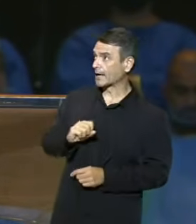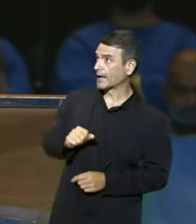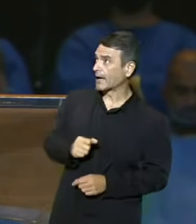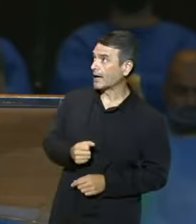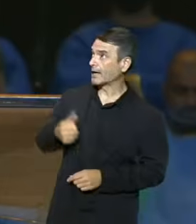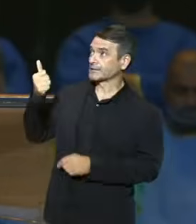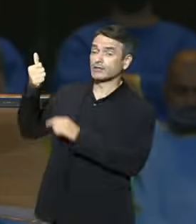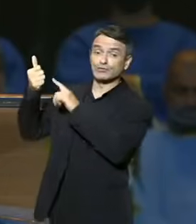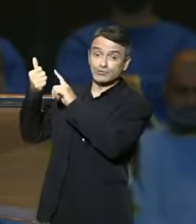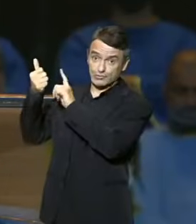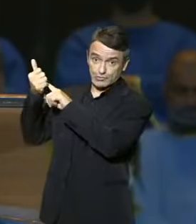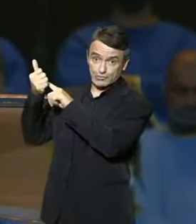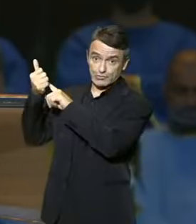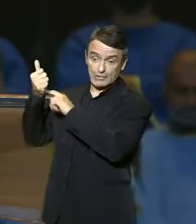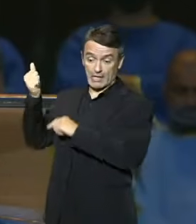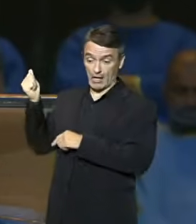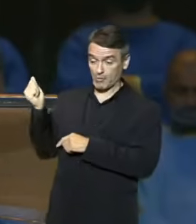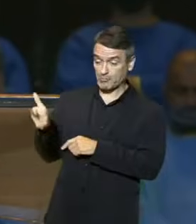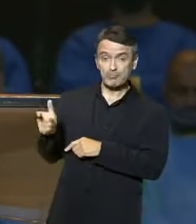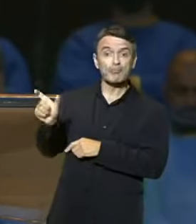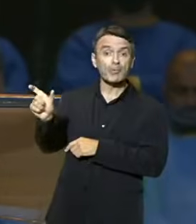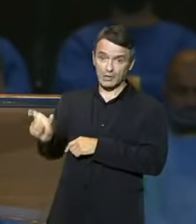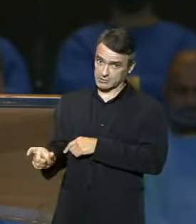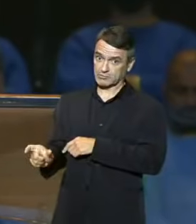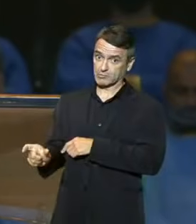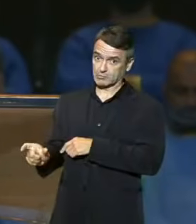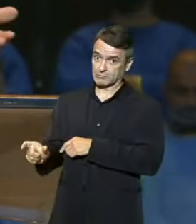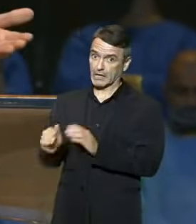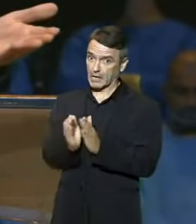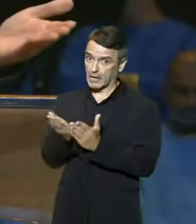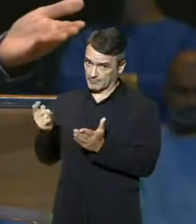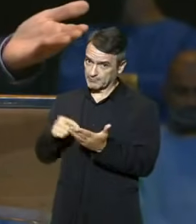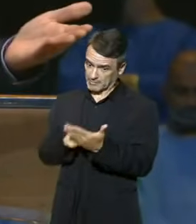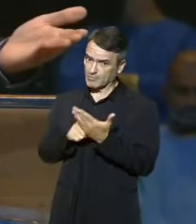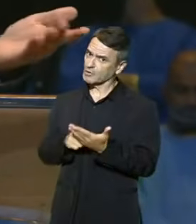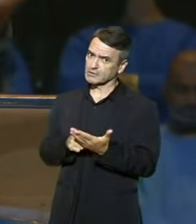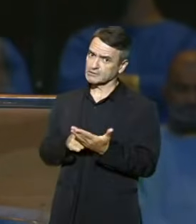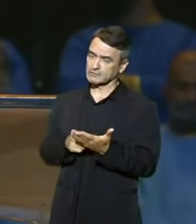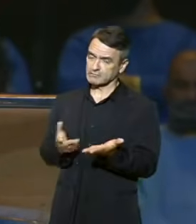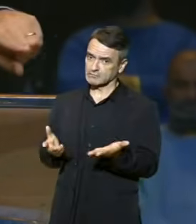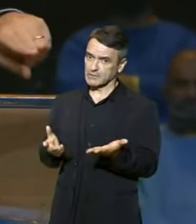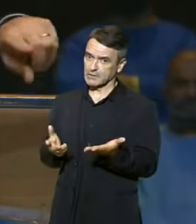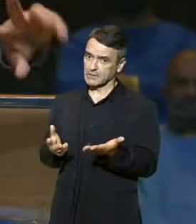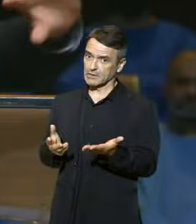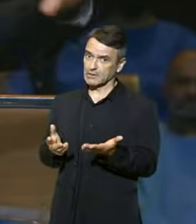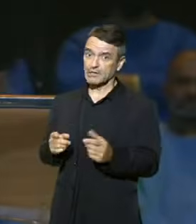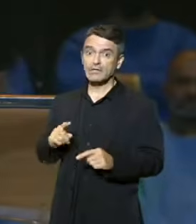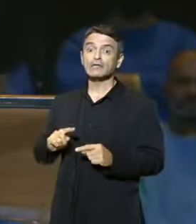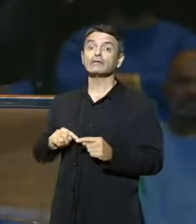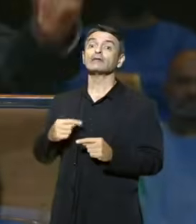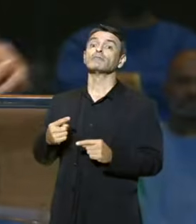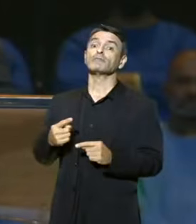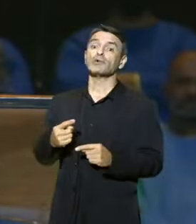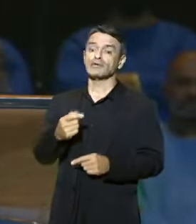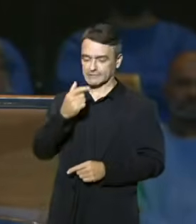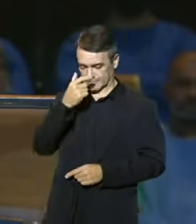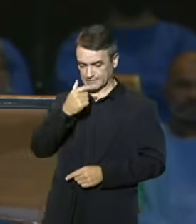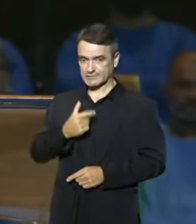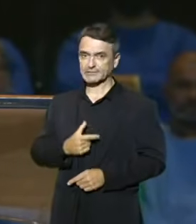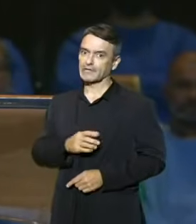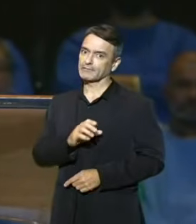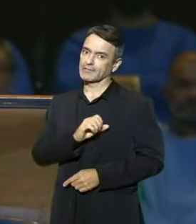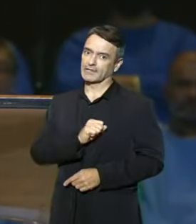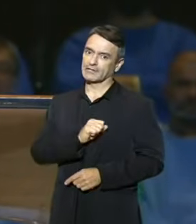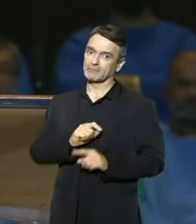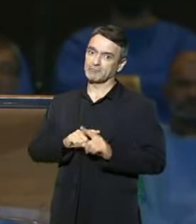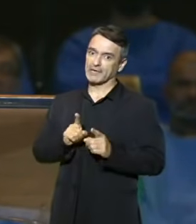as suas forças, ama o teu próximo, né? A Bíblia fala disso e ele mencionou aqui nas últimas mensagens. Depois ama a si mesmo, e a gente tem feito essa inversão